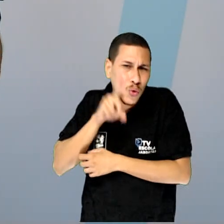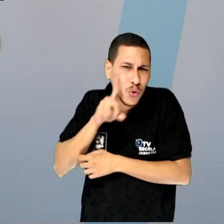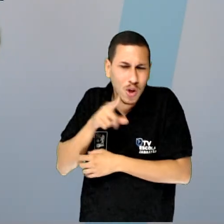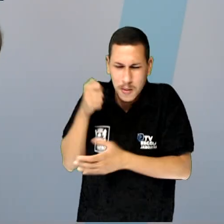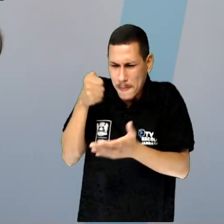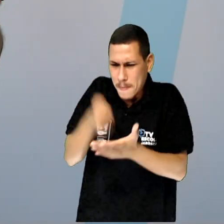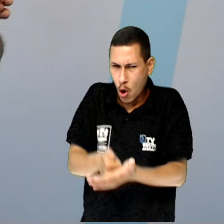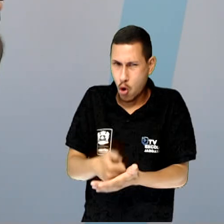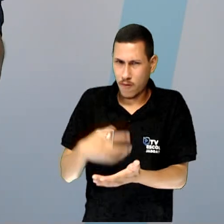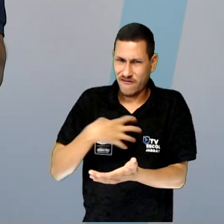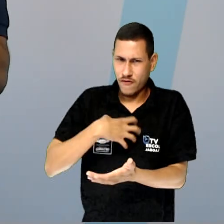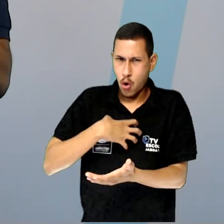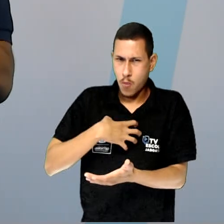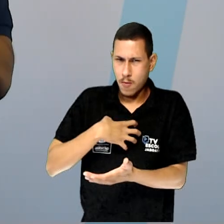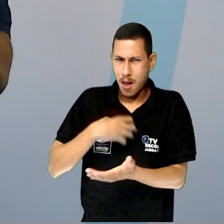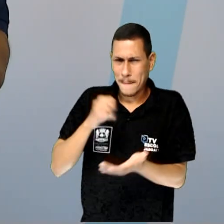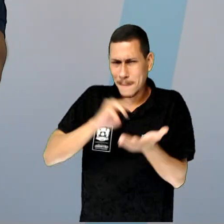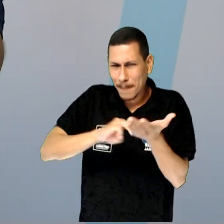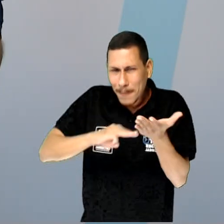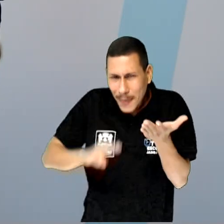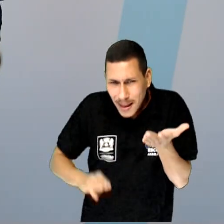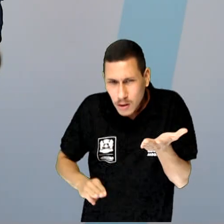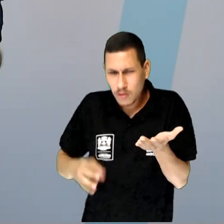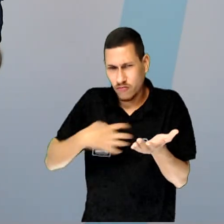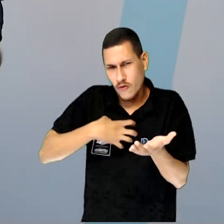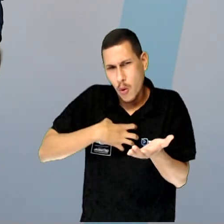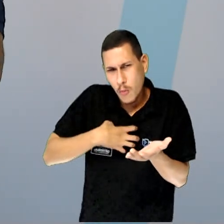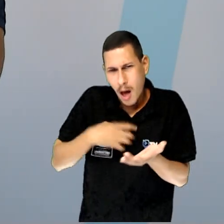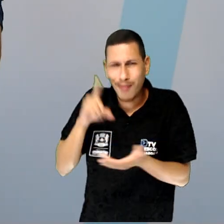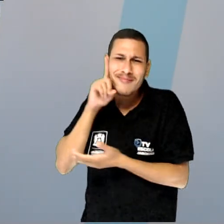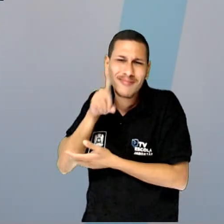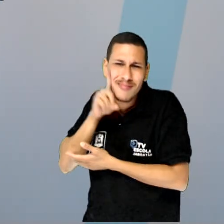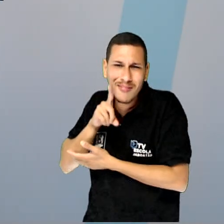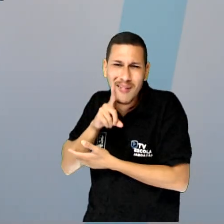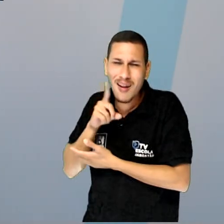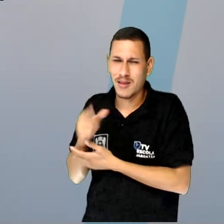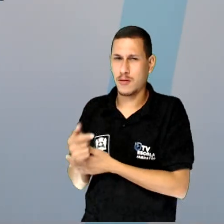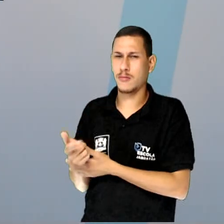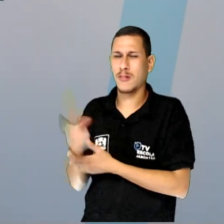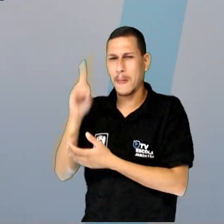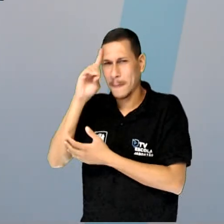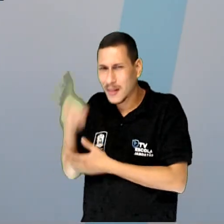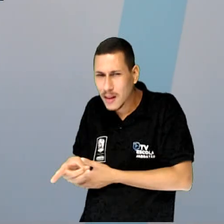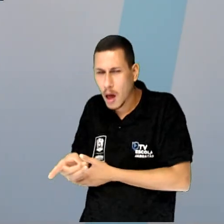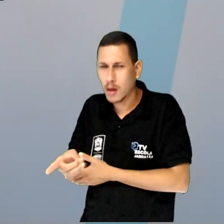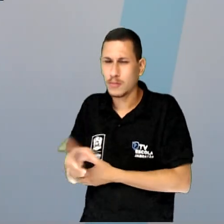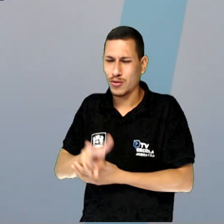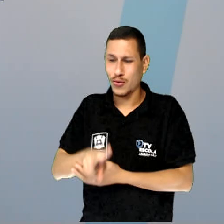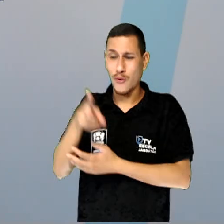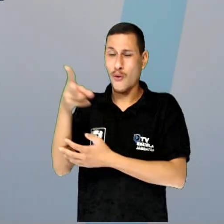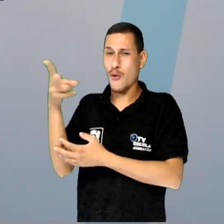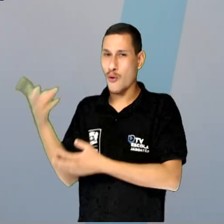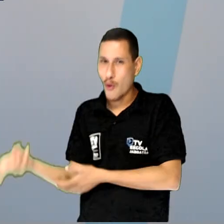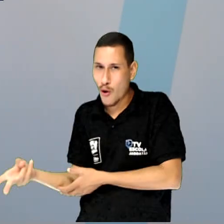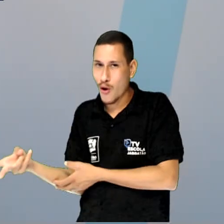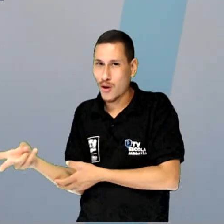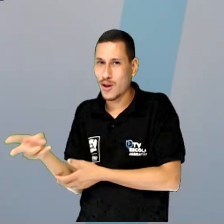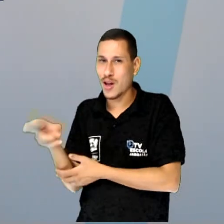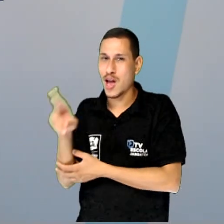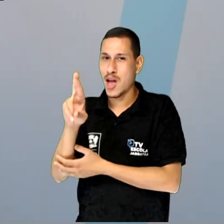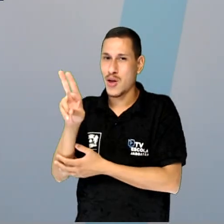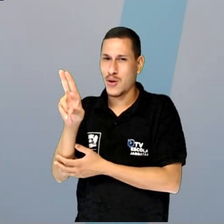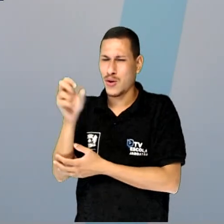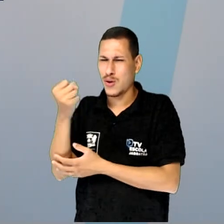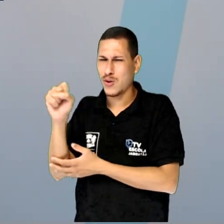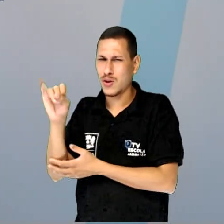seu método, a sua forma de ser, enquanto no outro lado os soviéticos a sua maneira